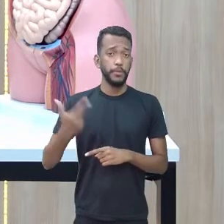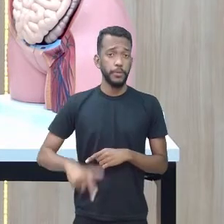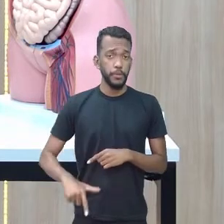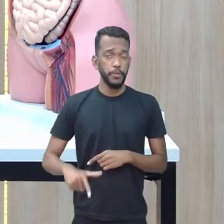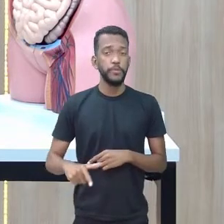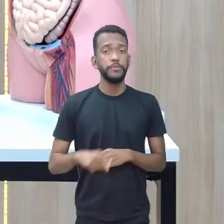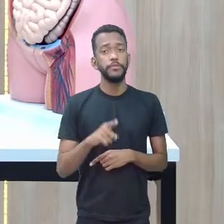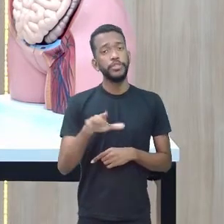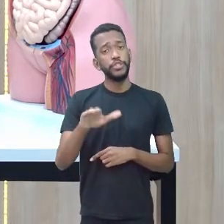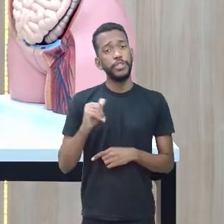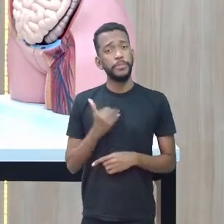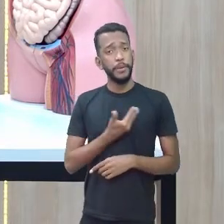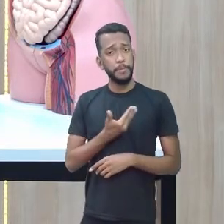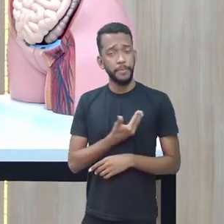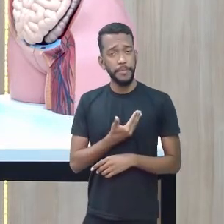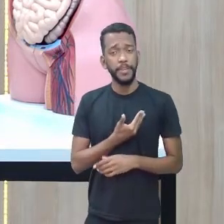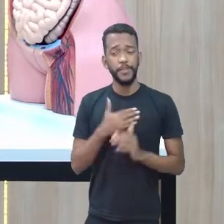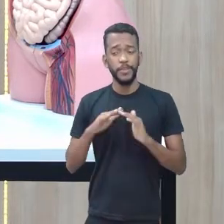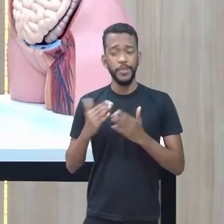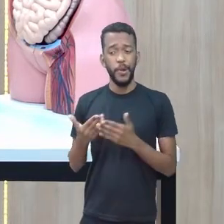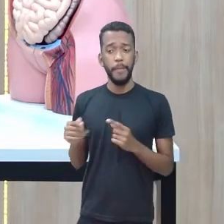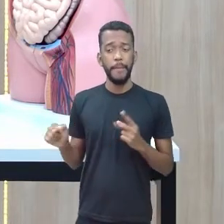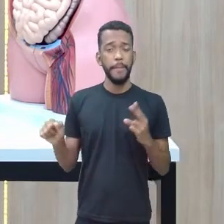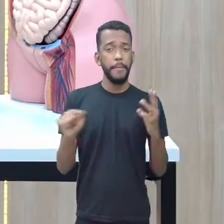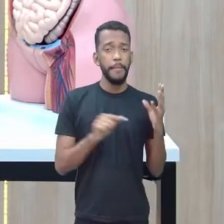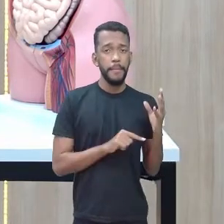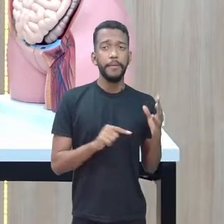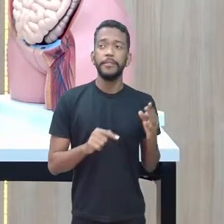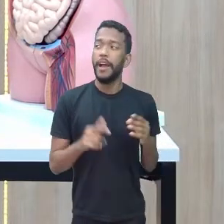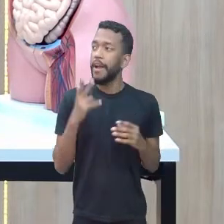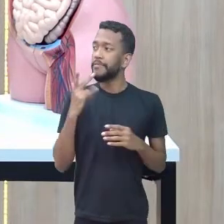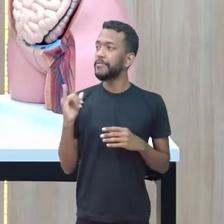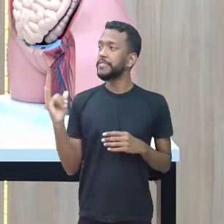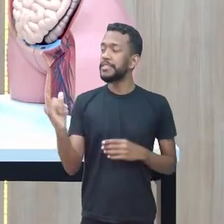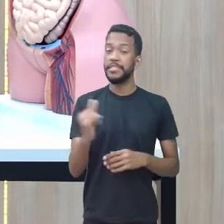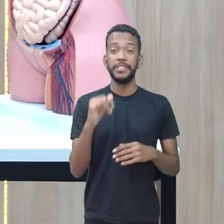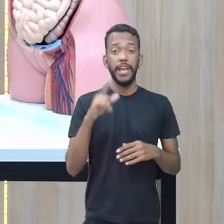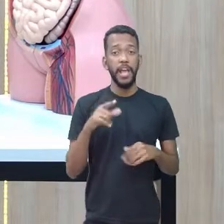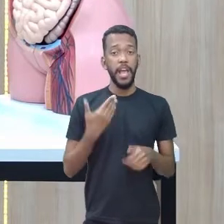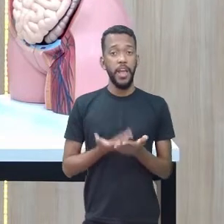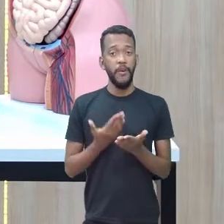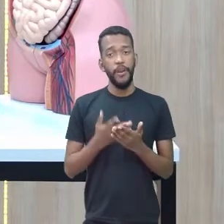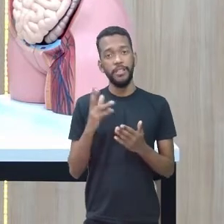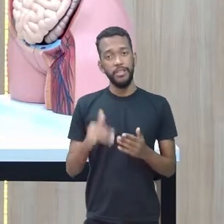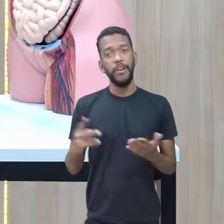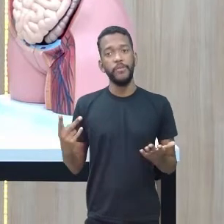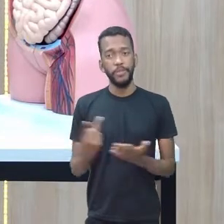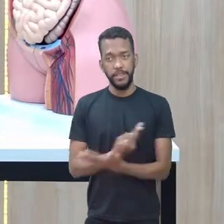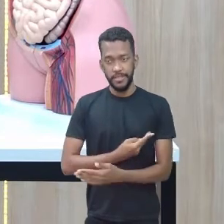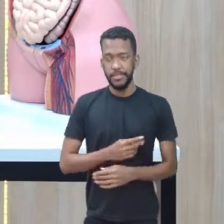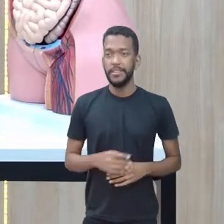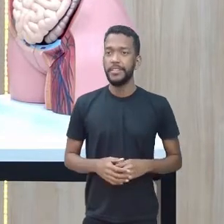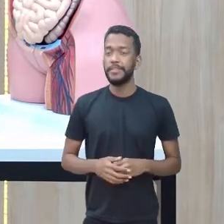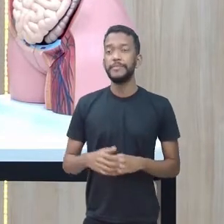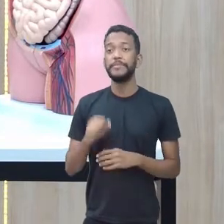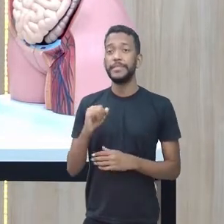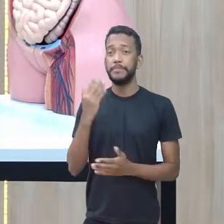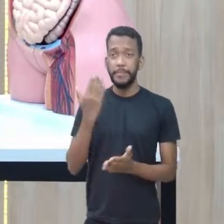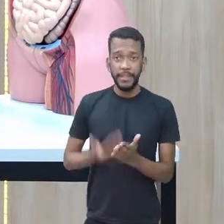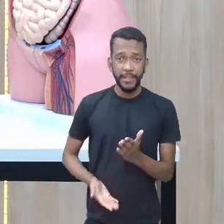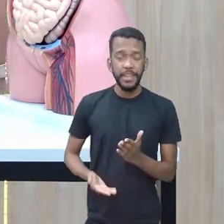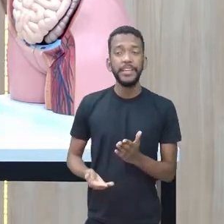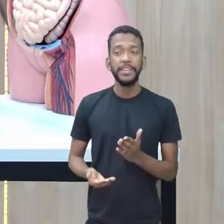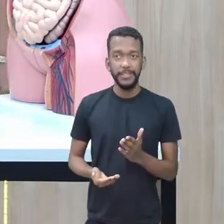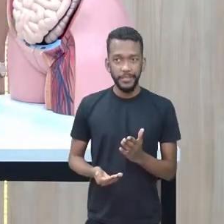teus amigos, avisa na escola que a aula está acontecendo. E quem perdeu essa aula vai poder ver depois, ok?